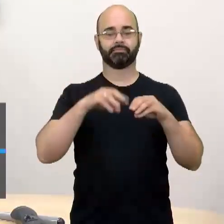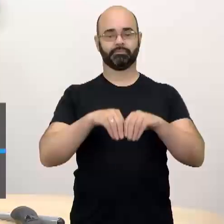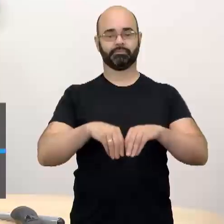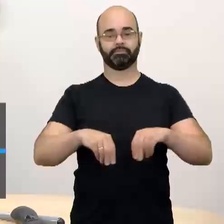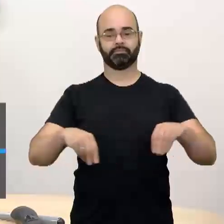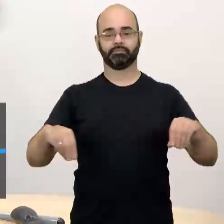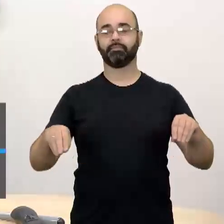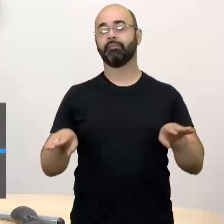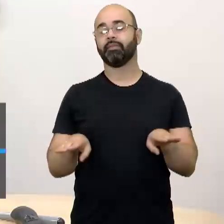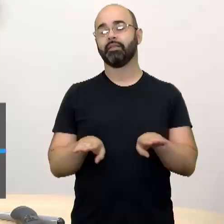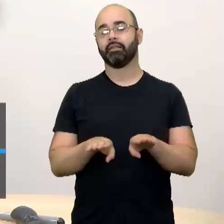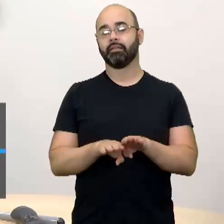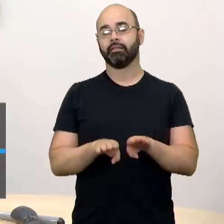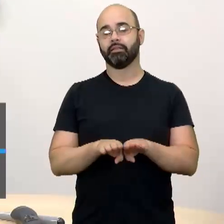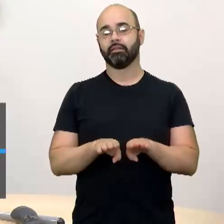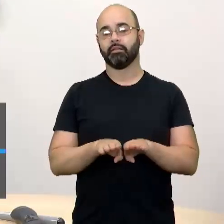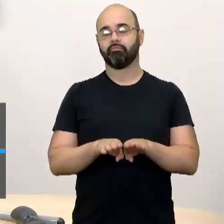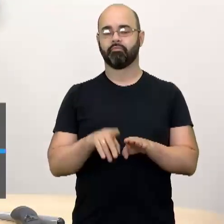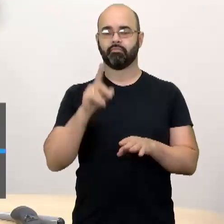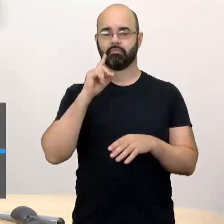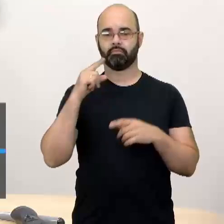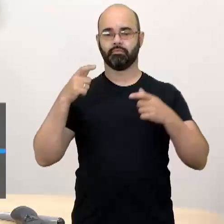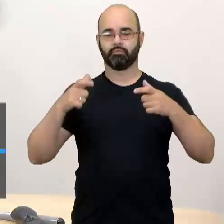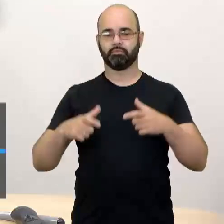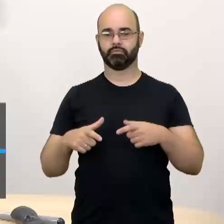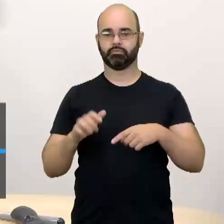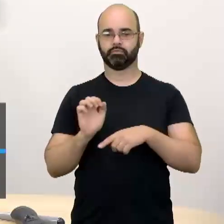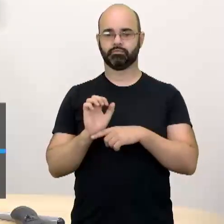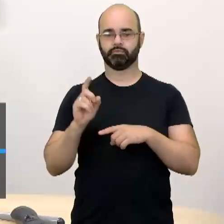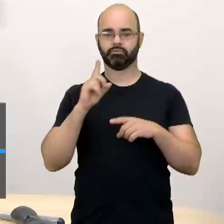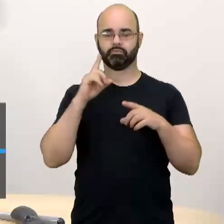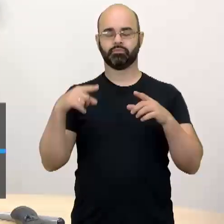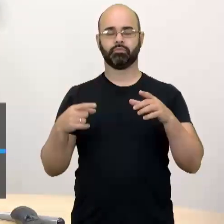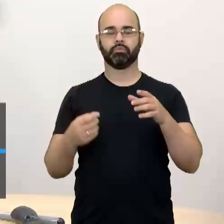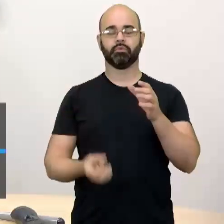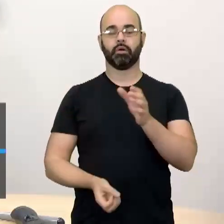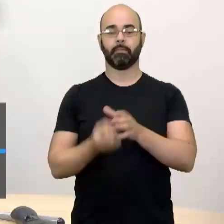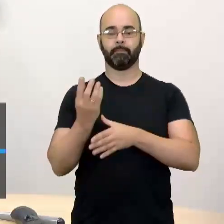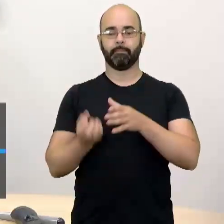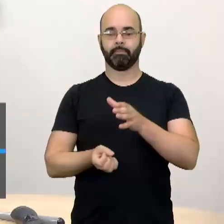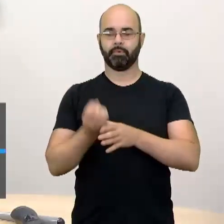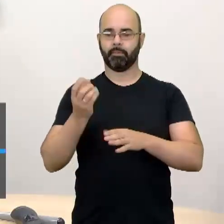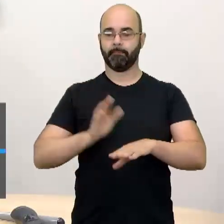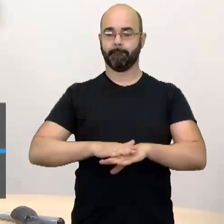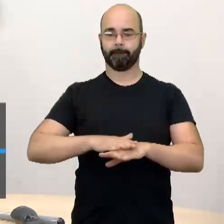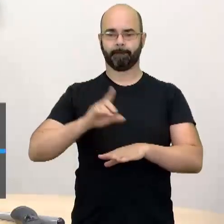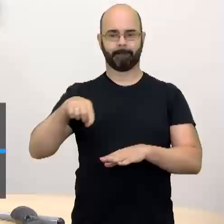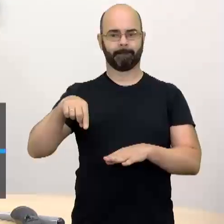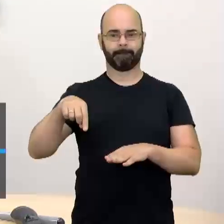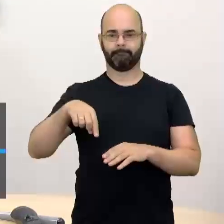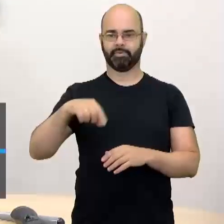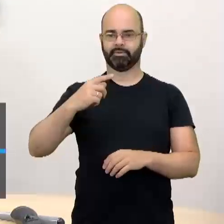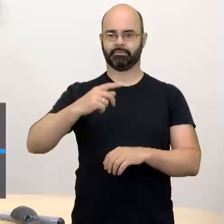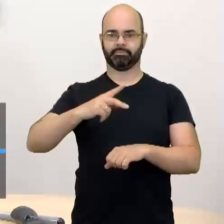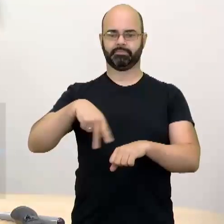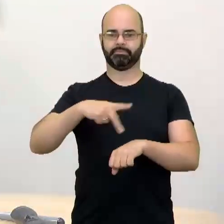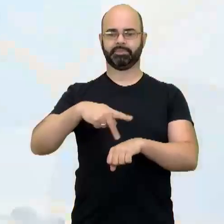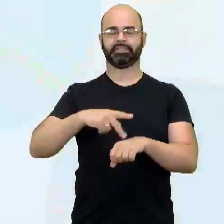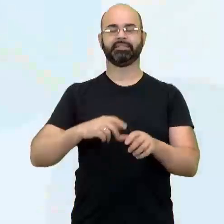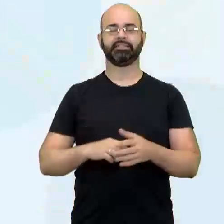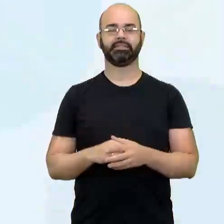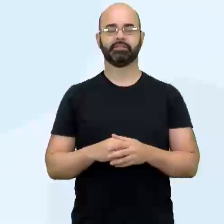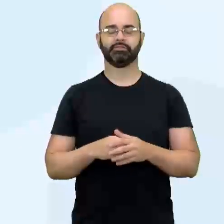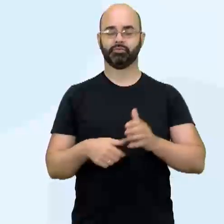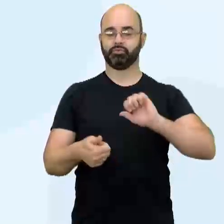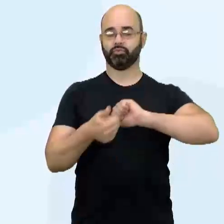propiciar também, né, o estado aí sendo aí um dos maiores produtores do país. Então vamos lá ver a condição de